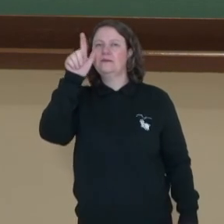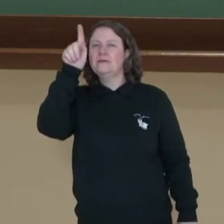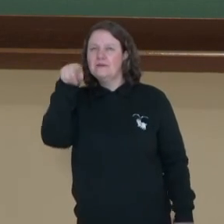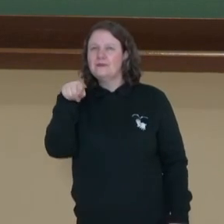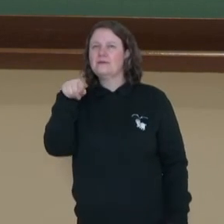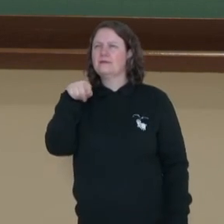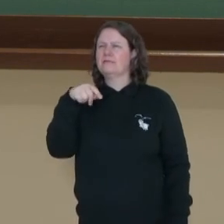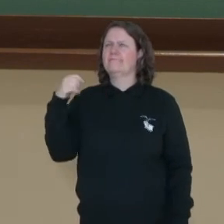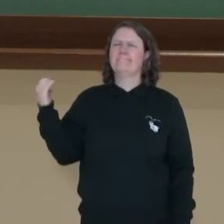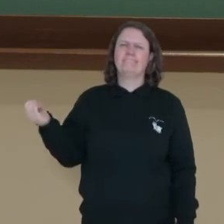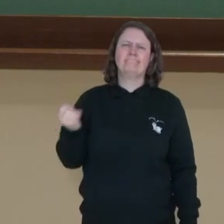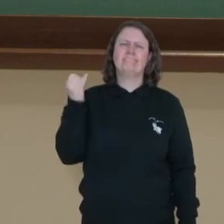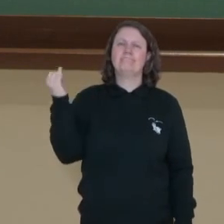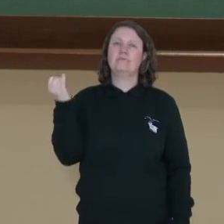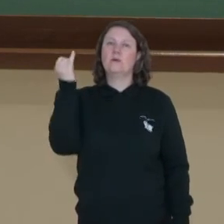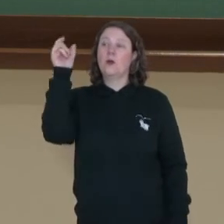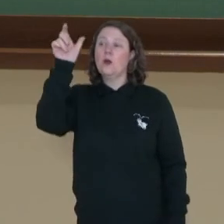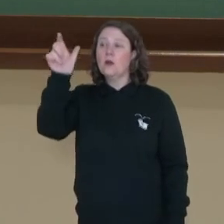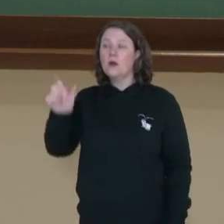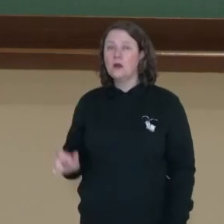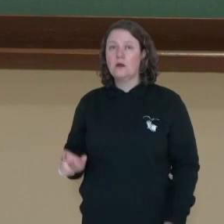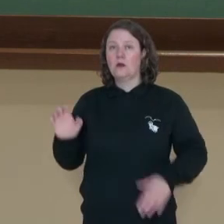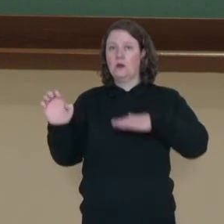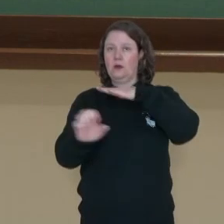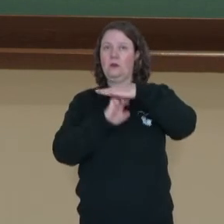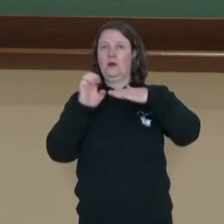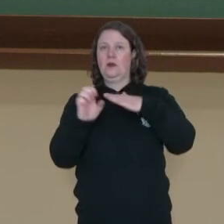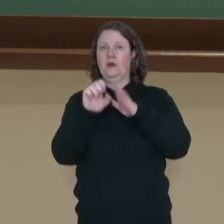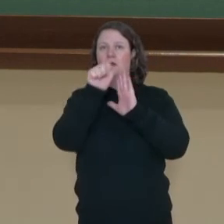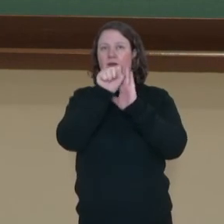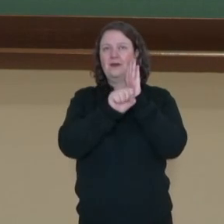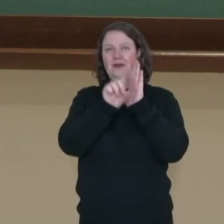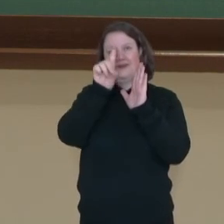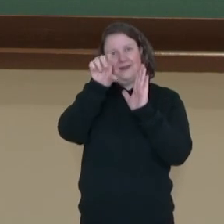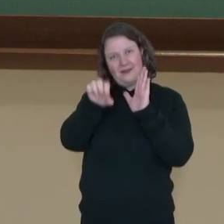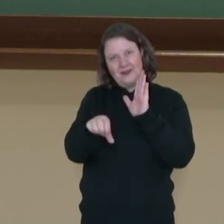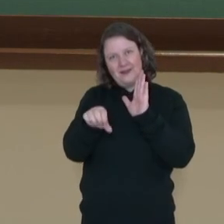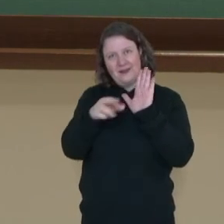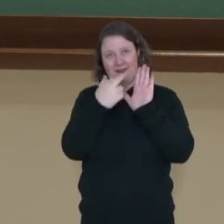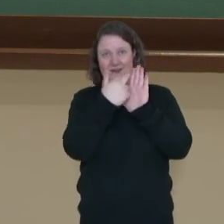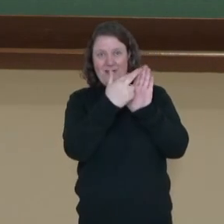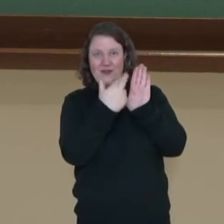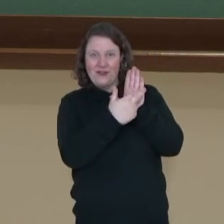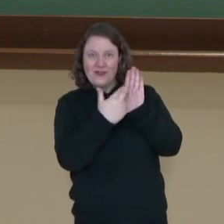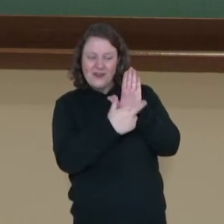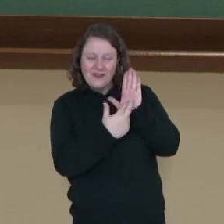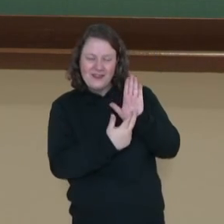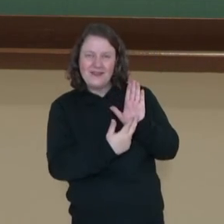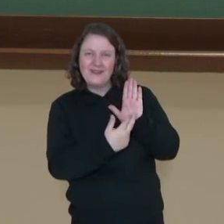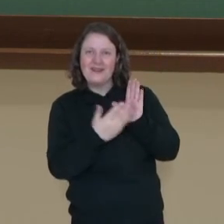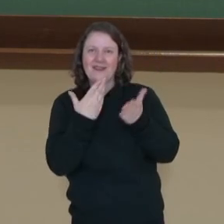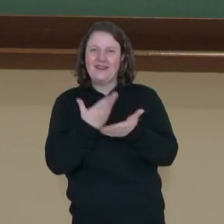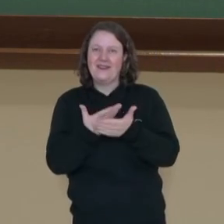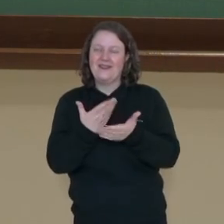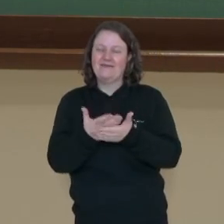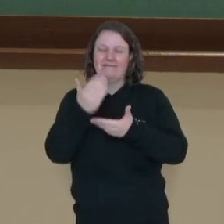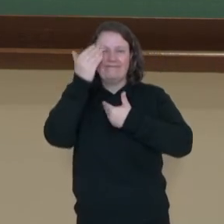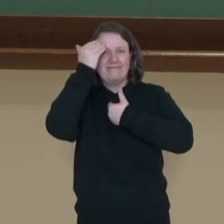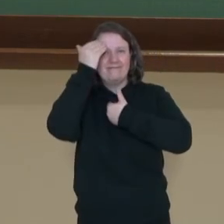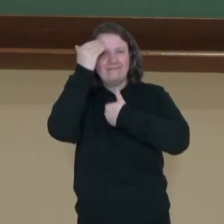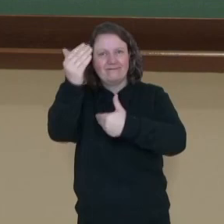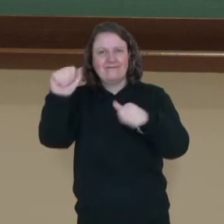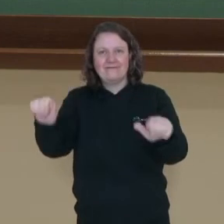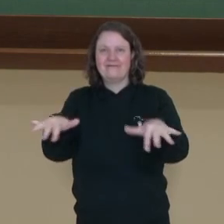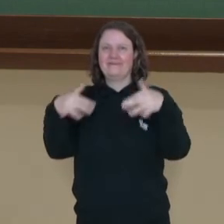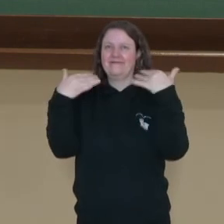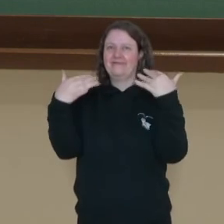grandes empresários que nós vamos ter no século XIX. Aqui as nossas referências de aula e eu agradeço a tua